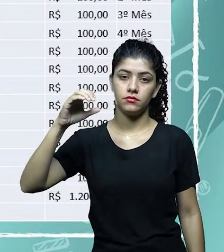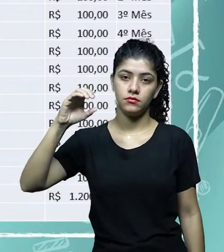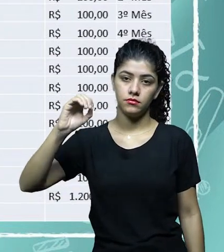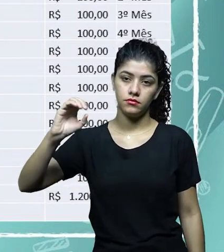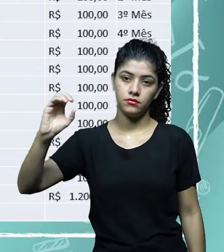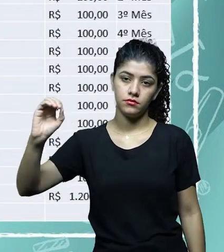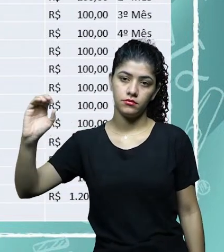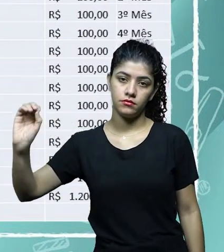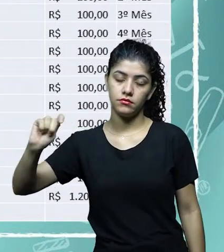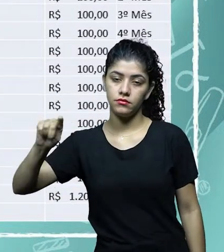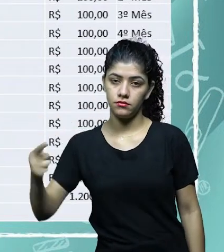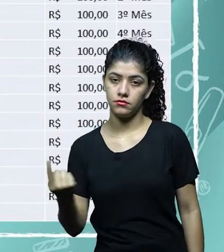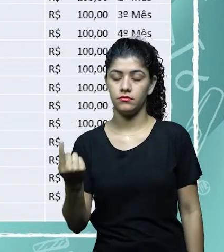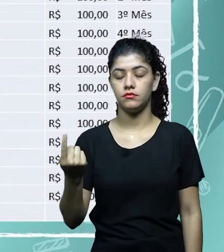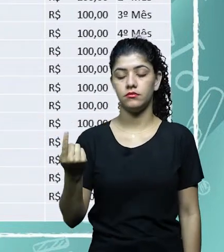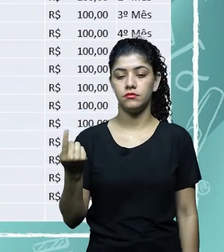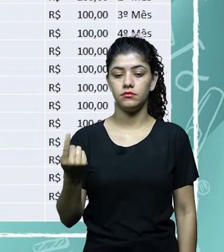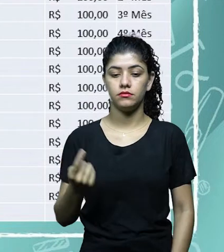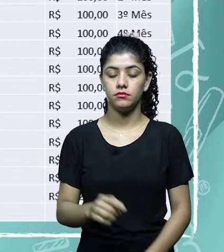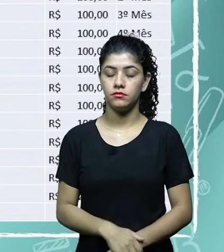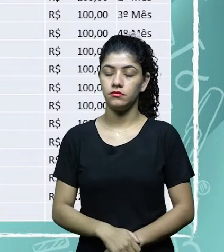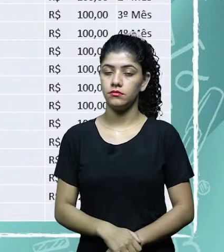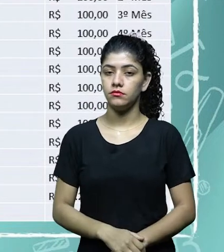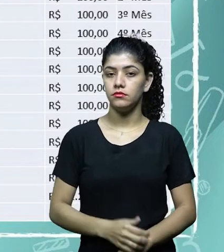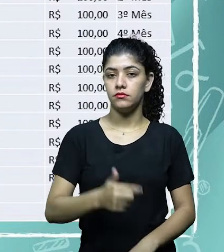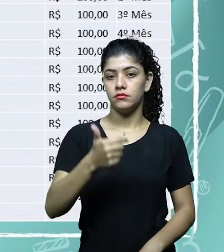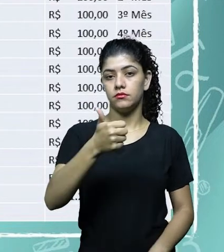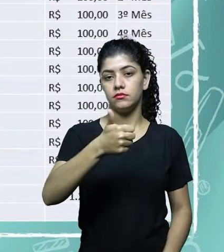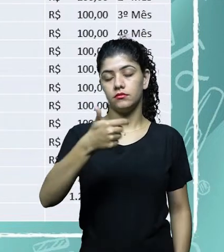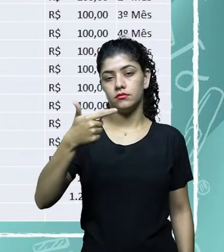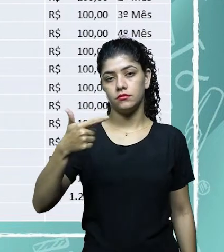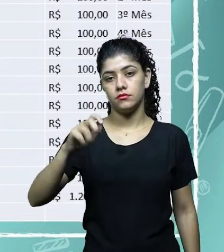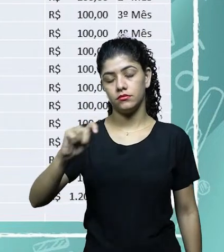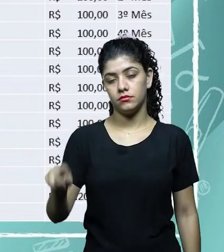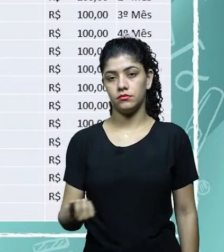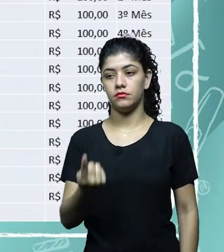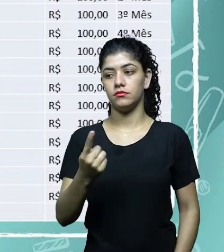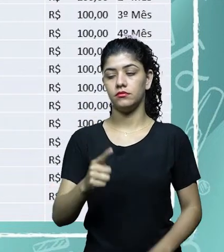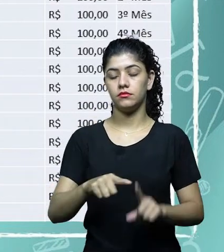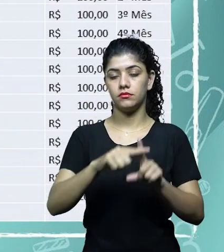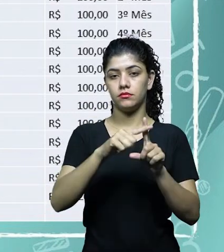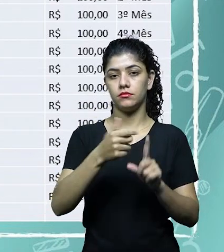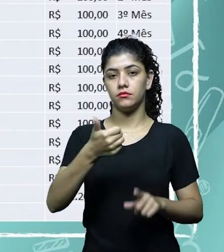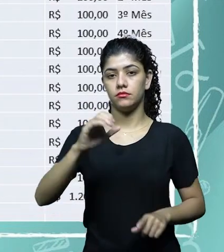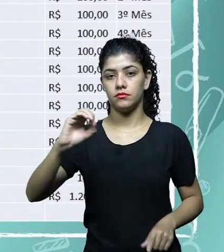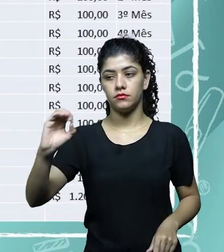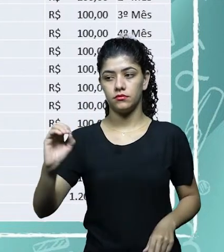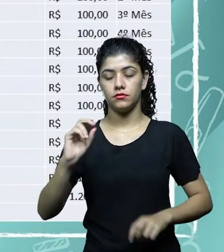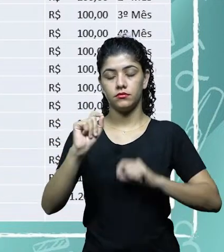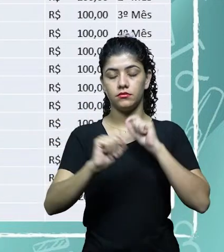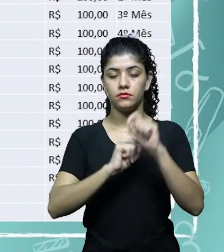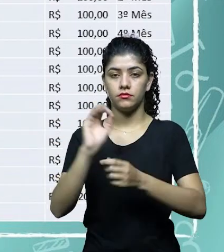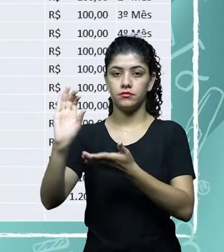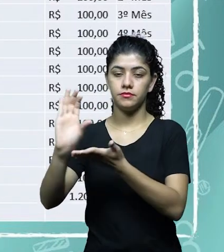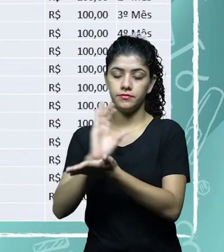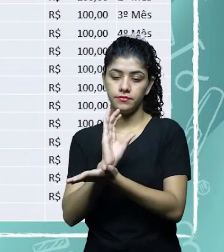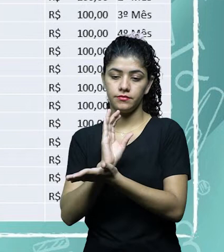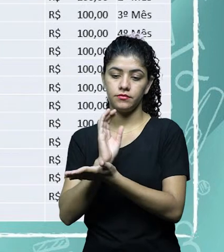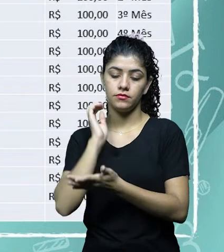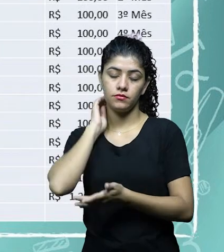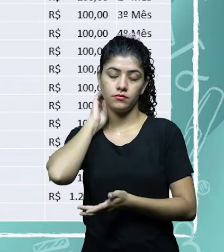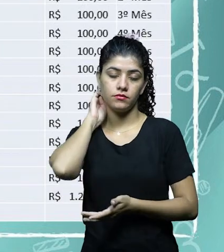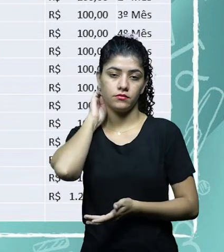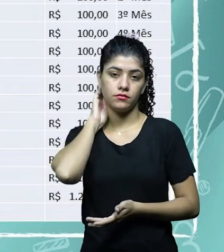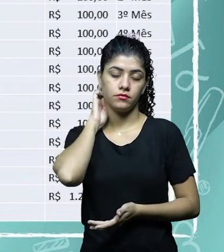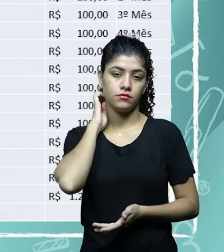somar R$1.000 de crédito de clientes a receber, dando baixa aqui do 12 mil, mais R$100 de receita financeira, vai ser